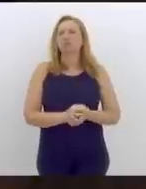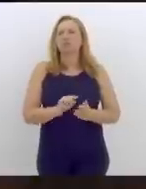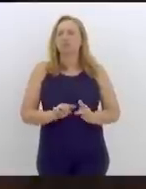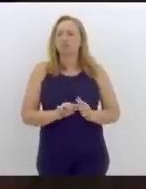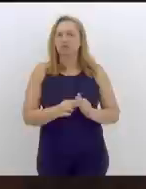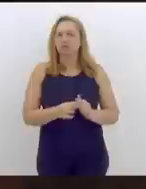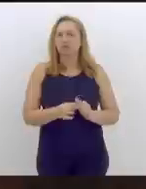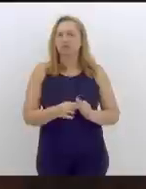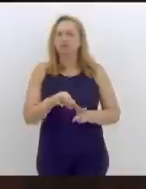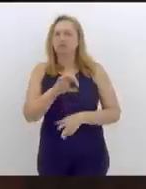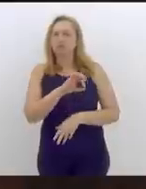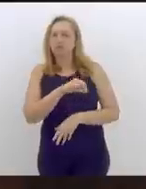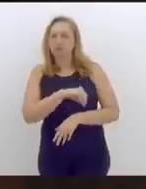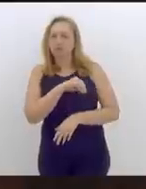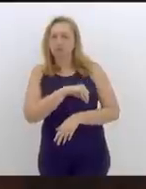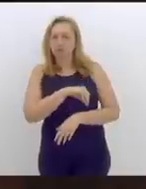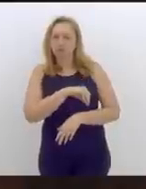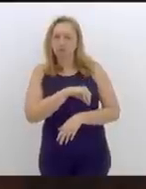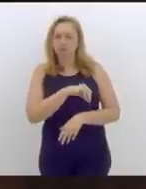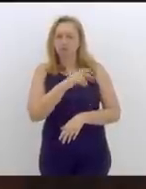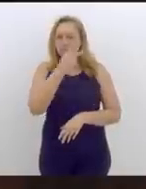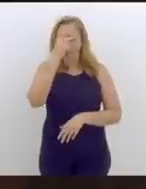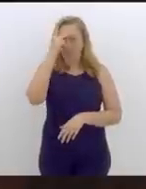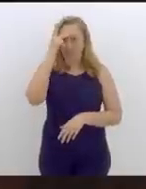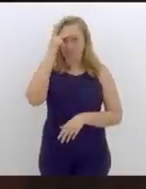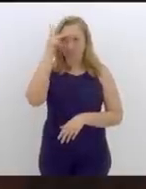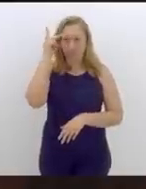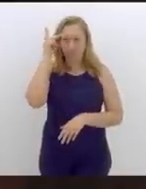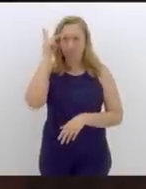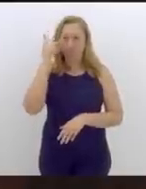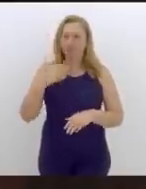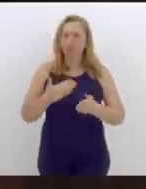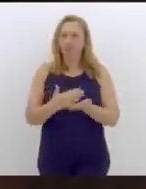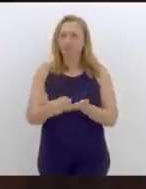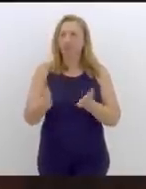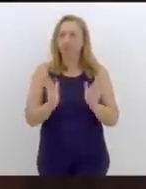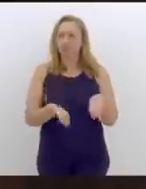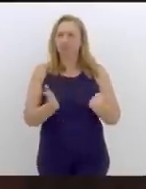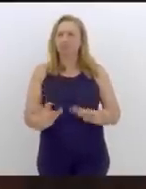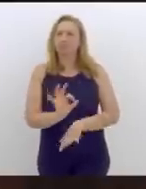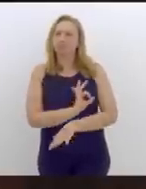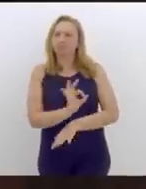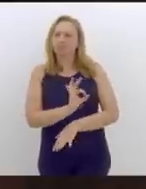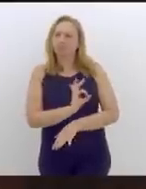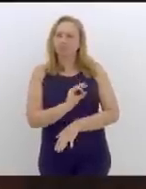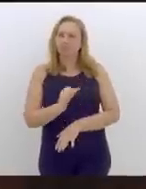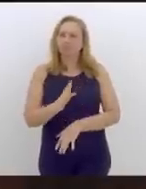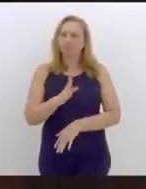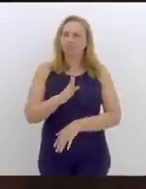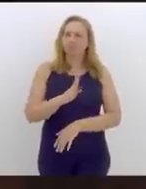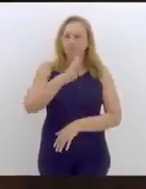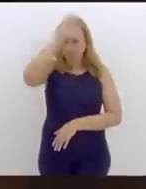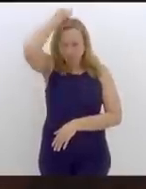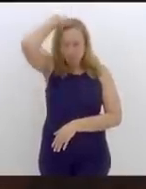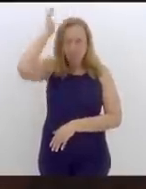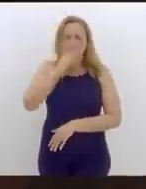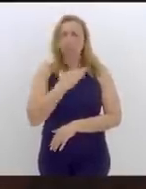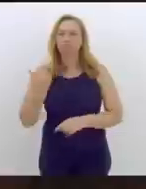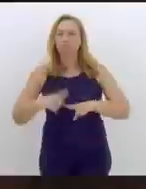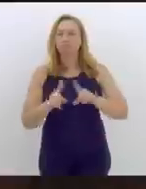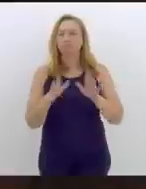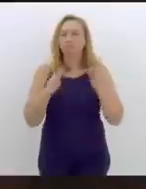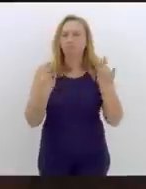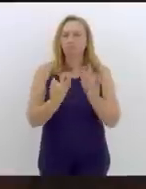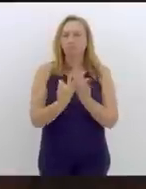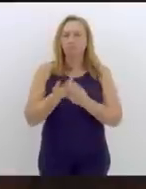a família policial militar existe os policiais bombeiro infelizmente morreram mas as